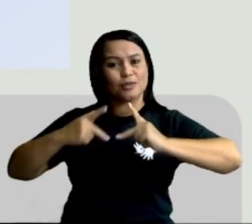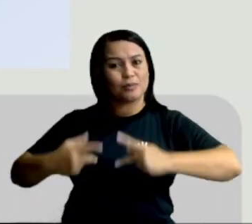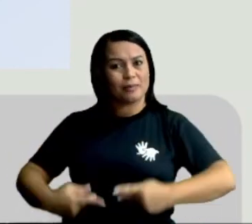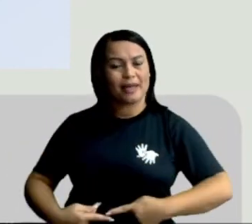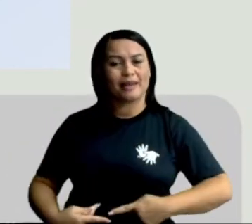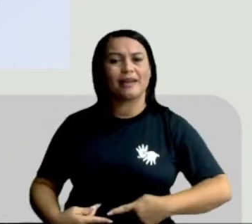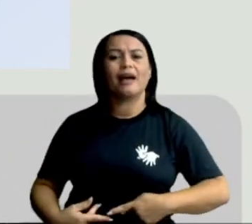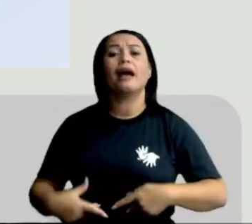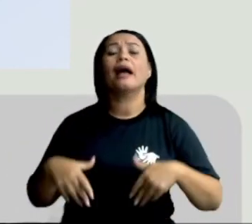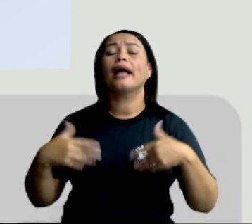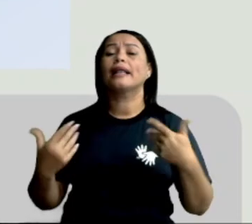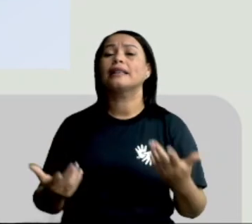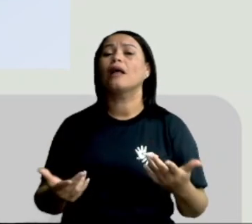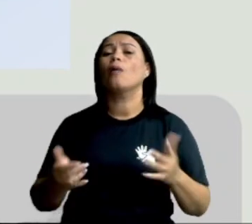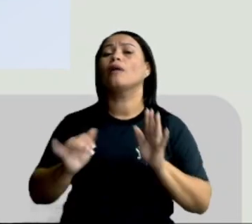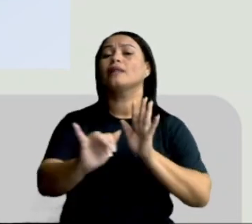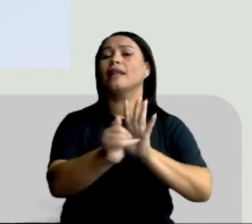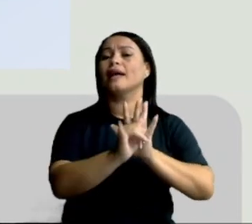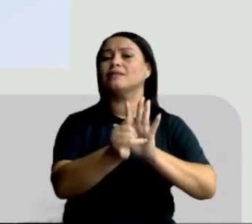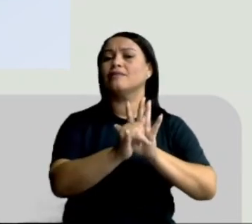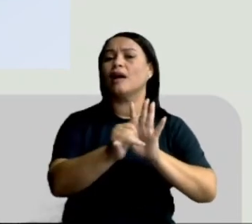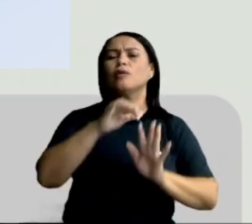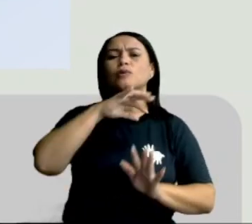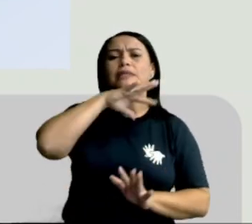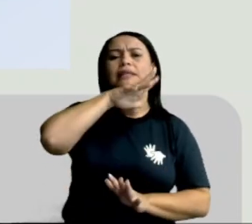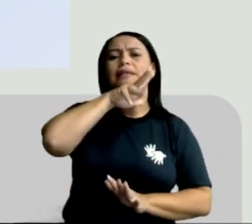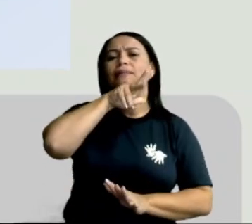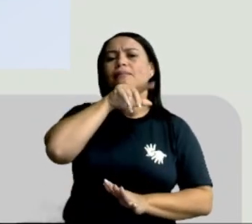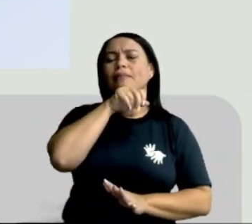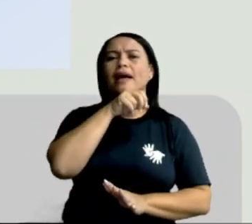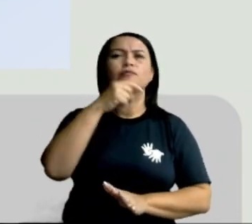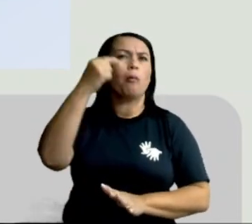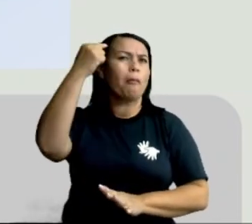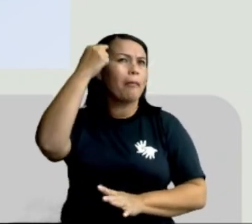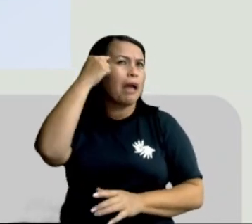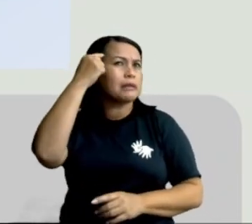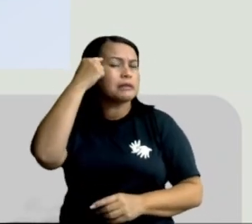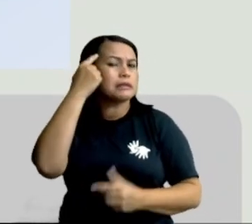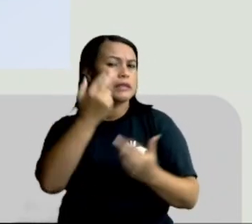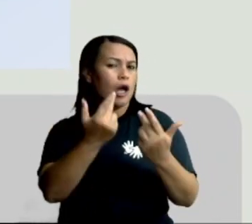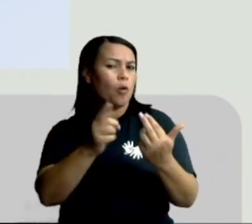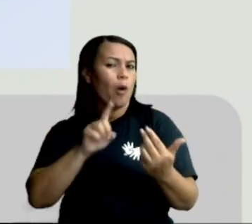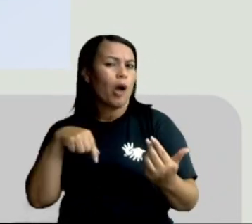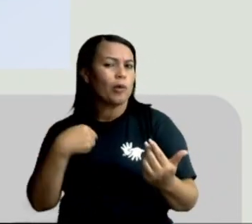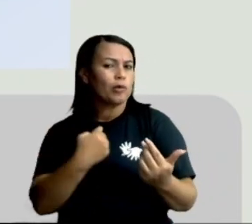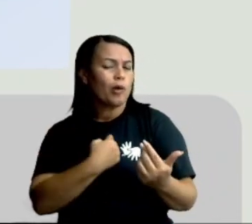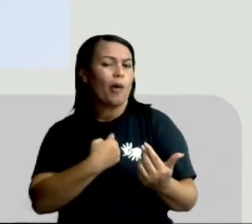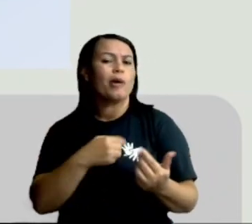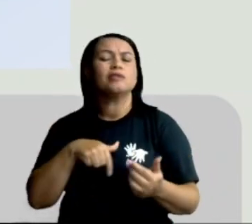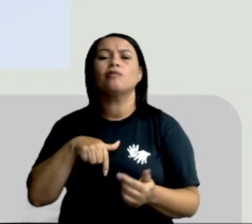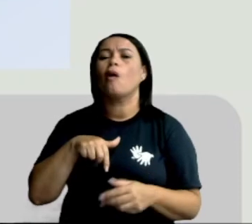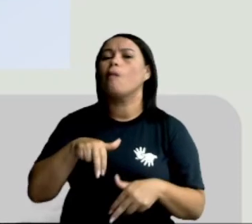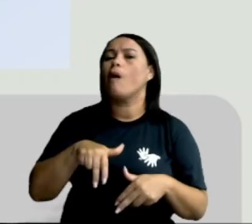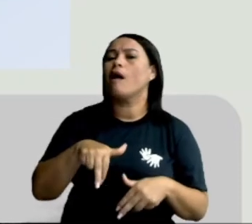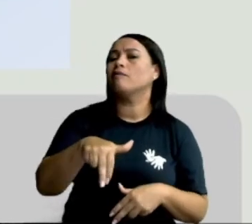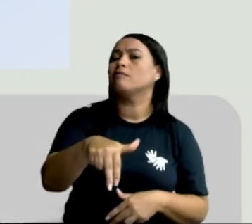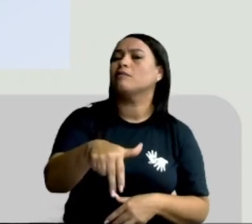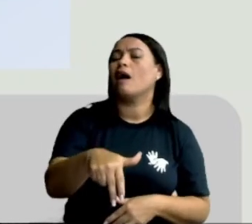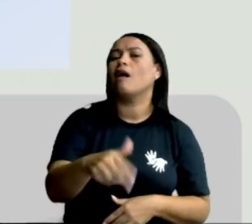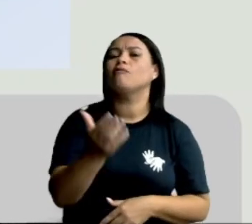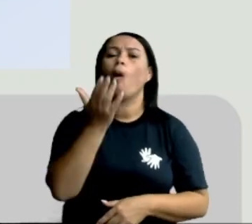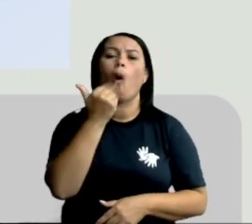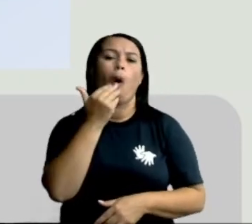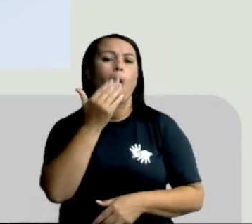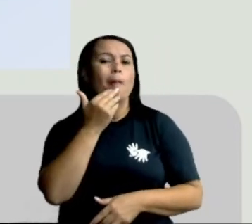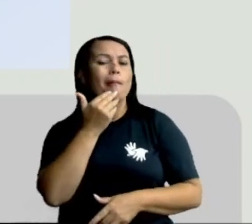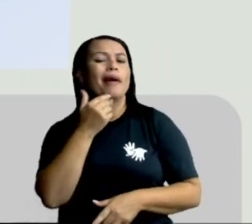humanas. Então, nas fábulas, os animais, eles vão pensar como a gente pensa, eles vão andar, eles vão comer,